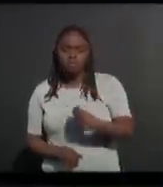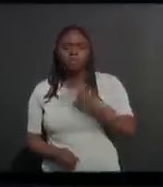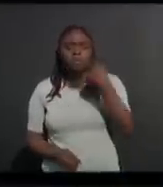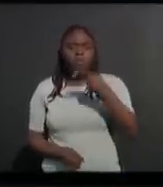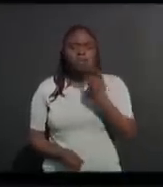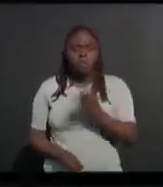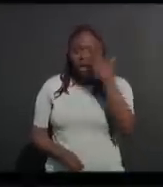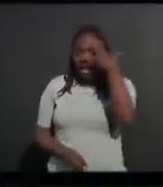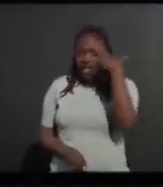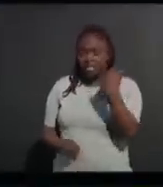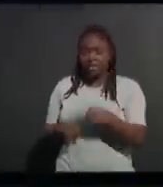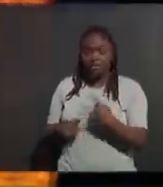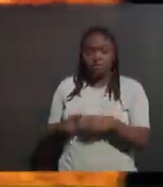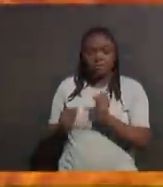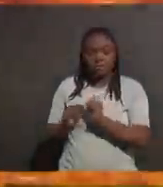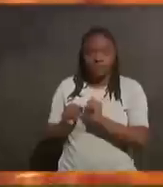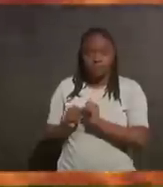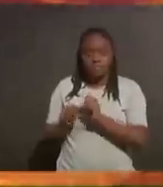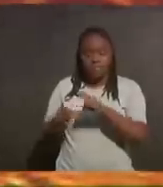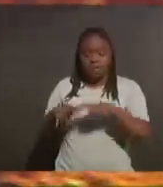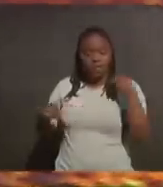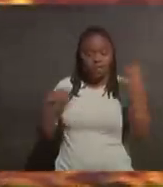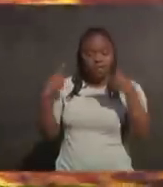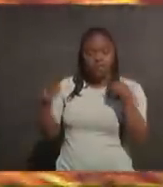isso? Inspirado nas suas loucuras. Falei: